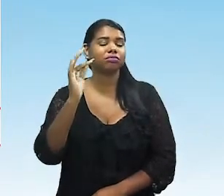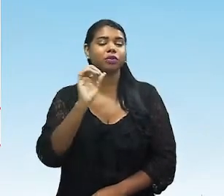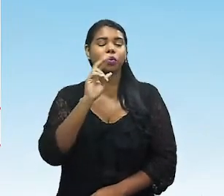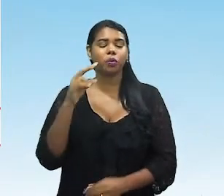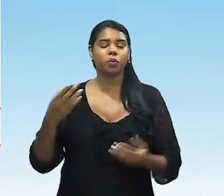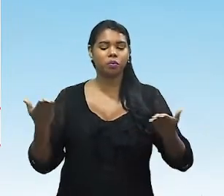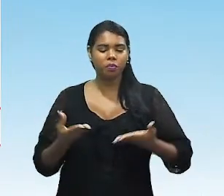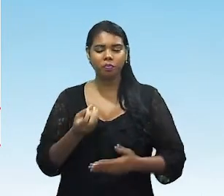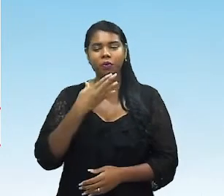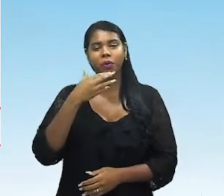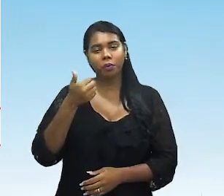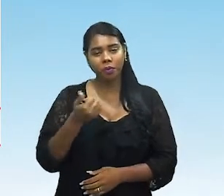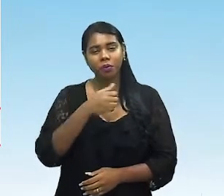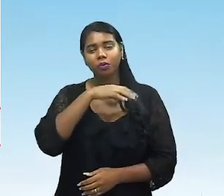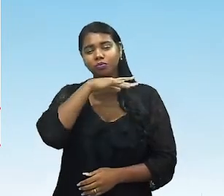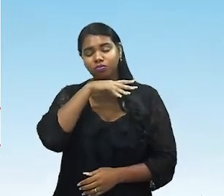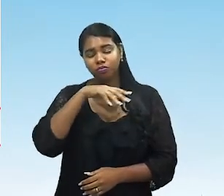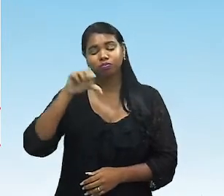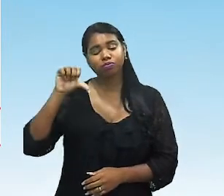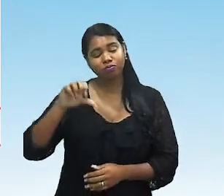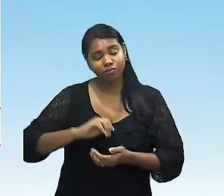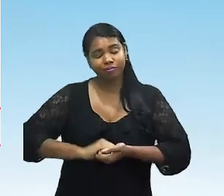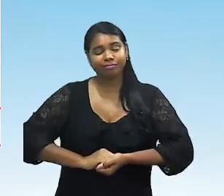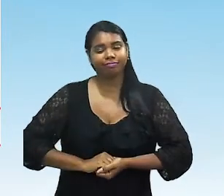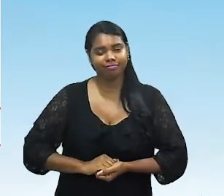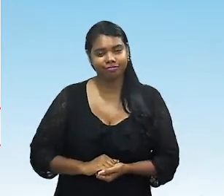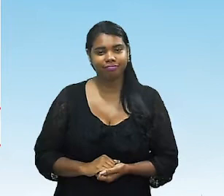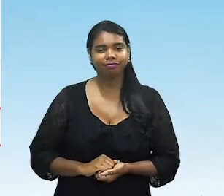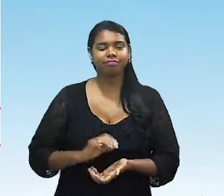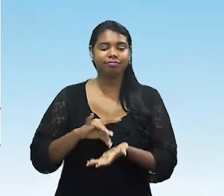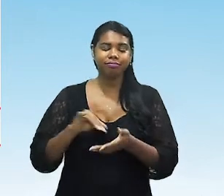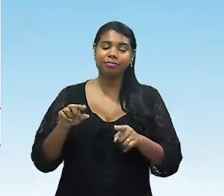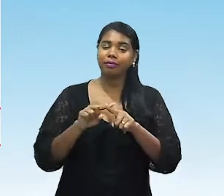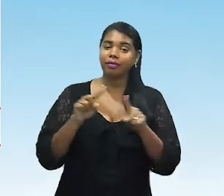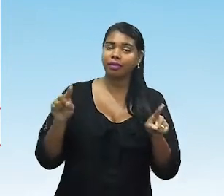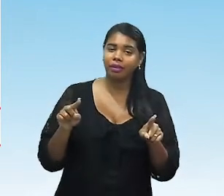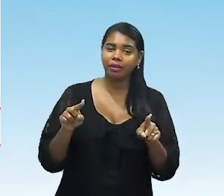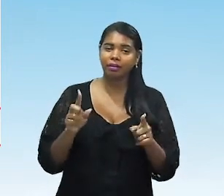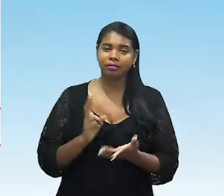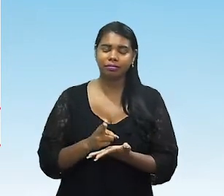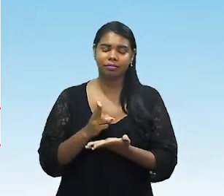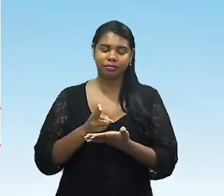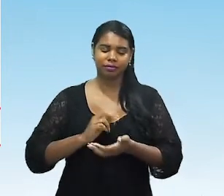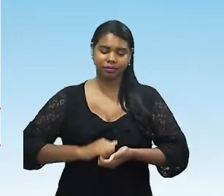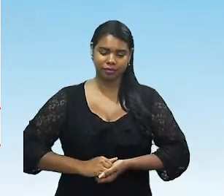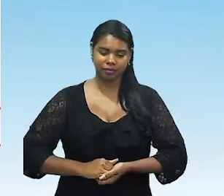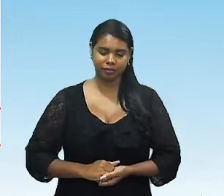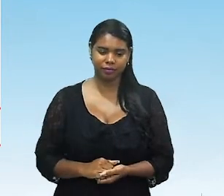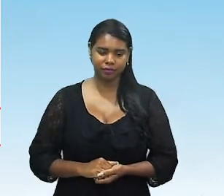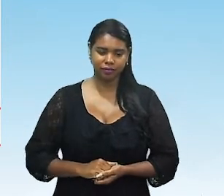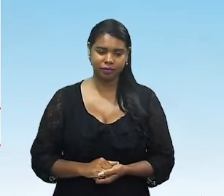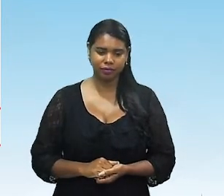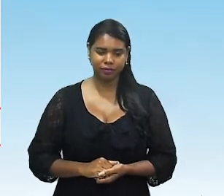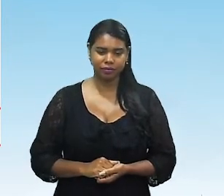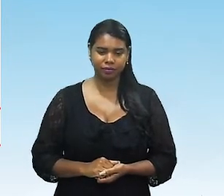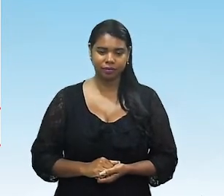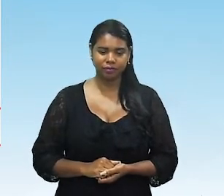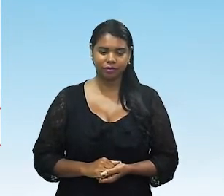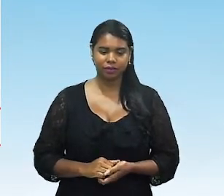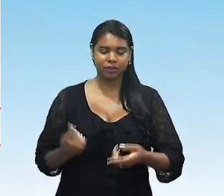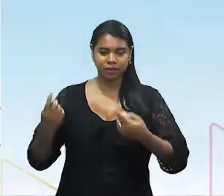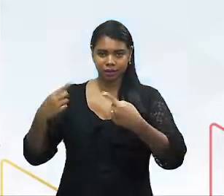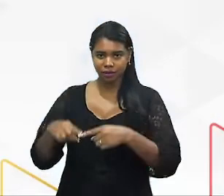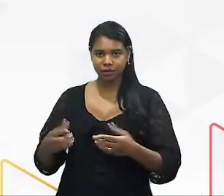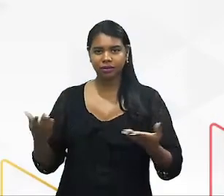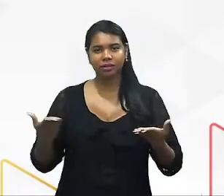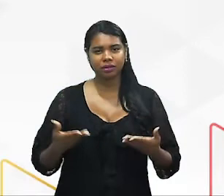boas consequências ou sejam elas, né, consequências negativas, mas consequências. Então, fica aí já essa